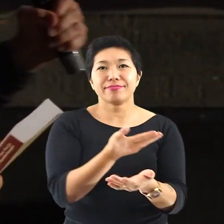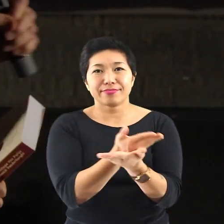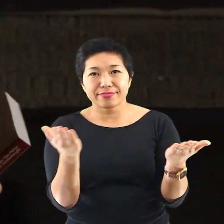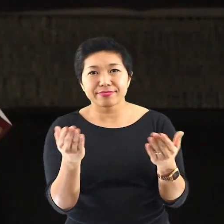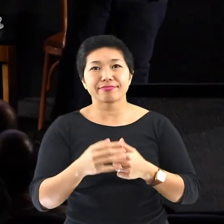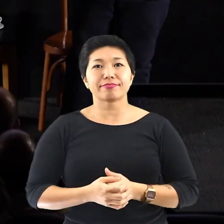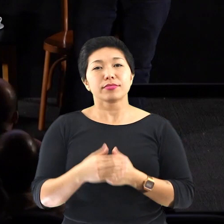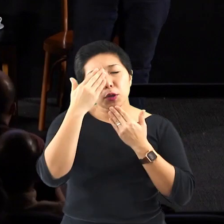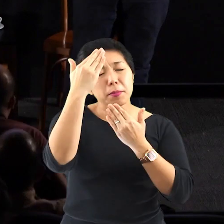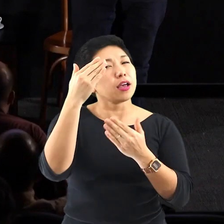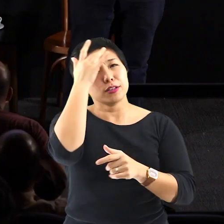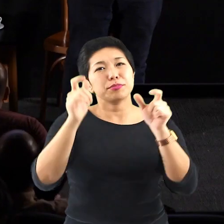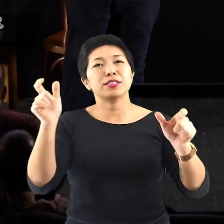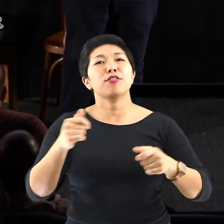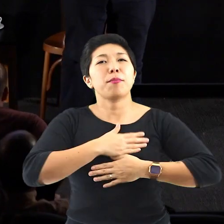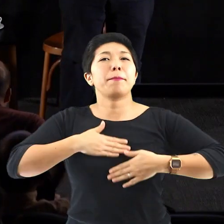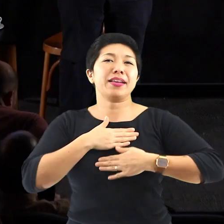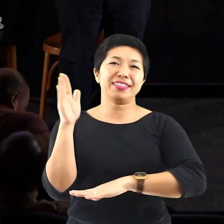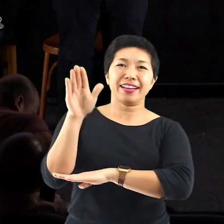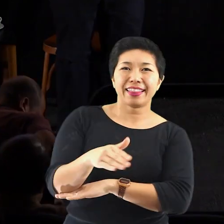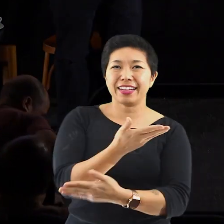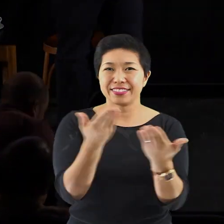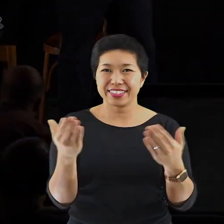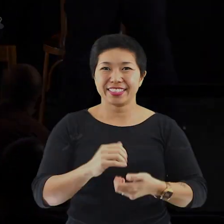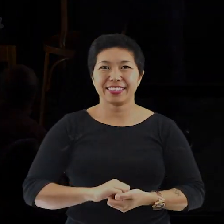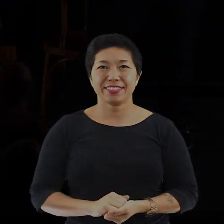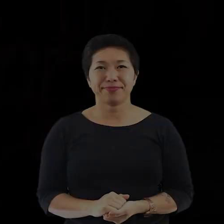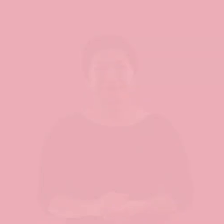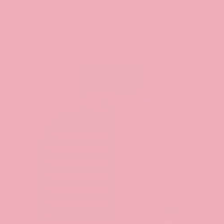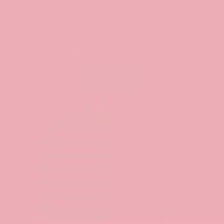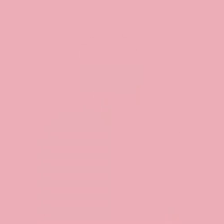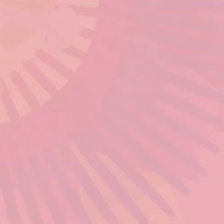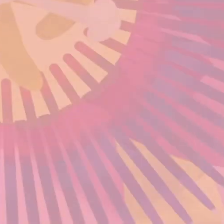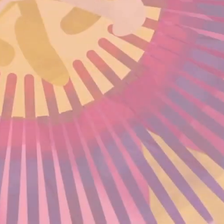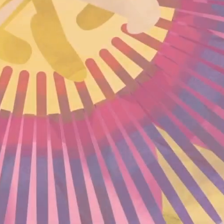obrigado a vocês todos. Obrigado, gente. Foi um prazer passar essa tarde aqui com vocês.